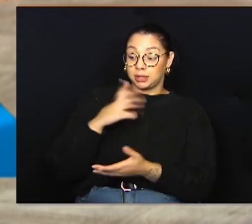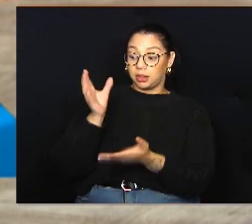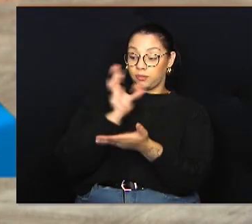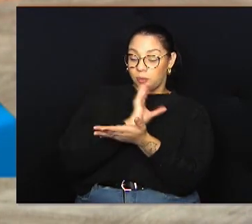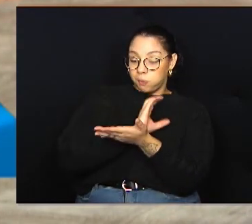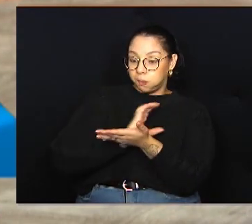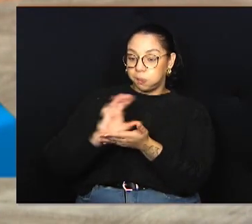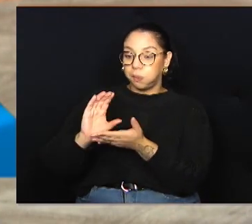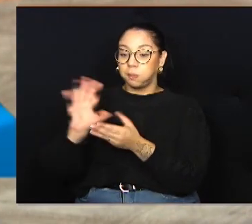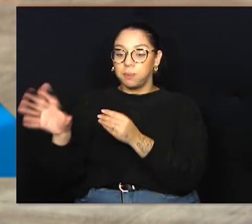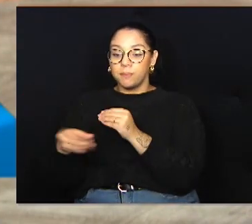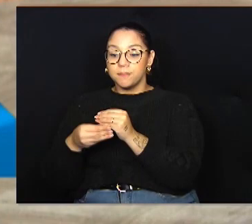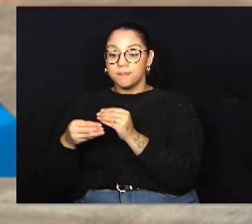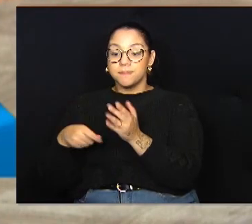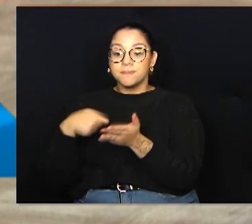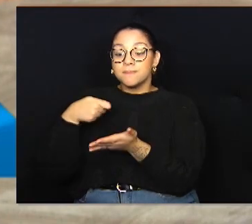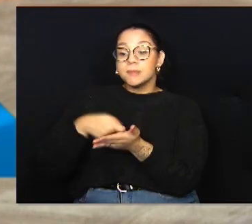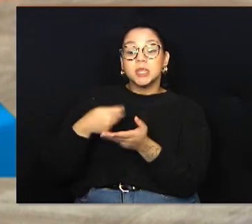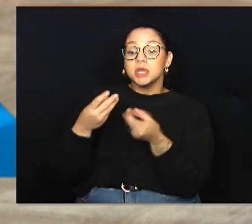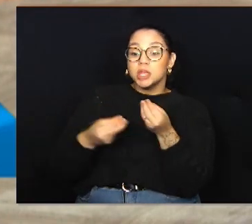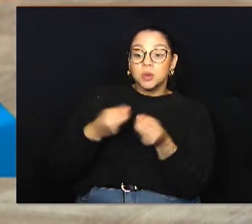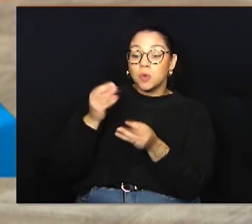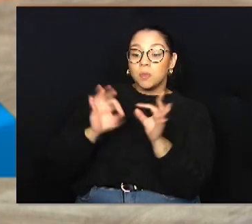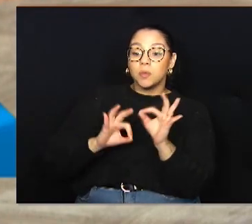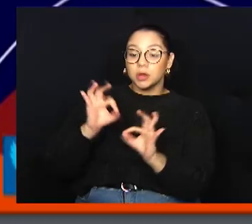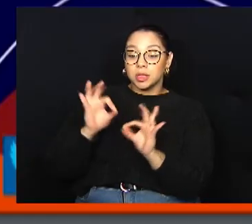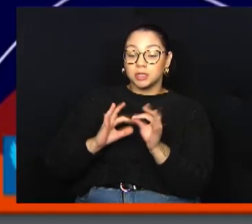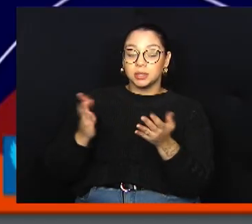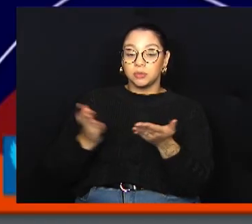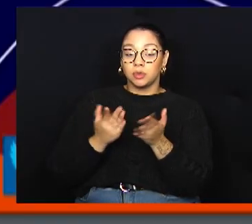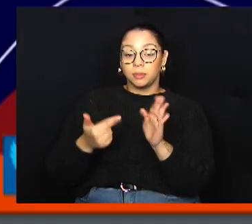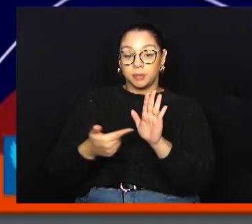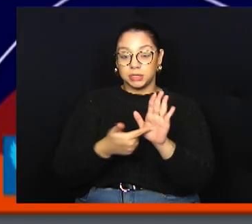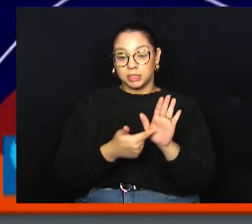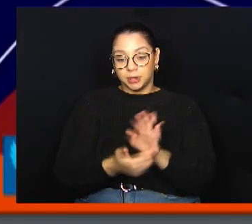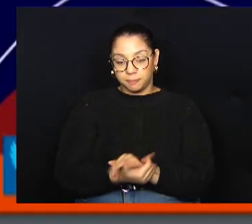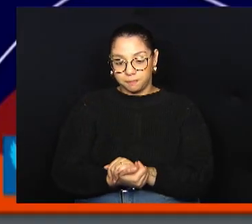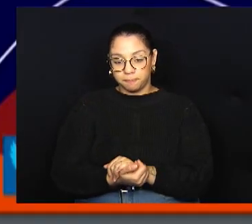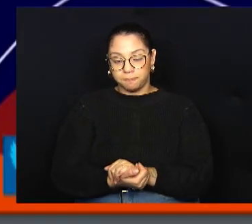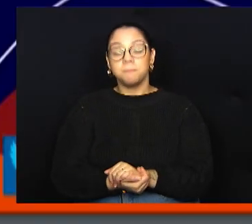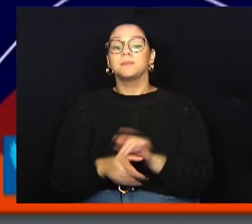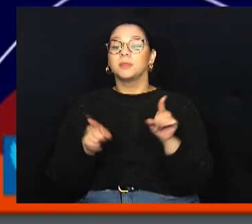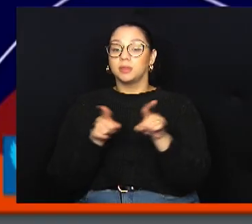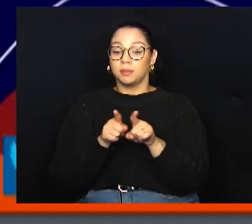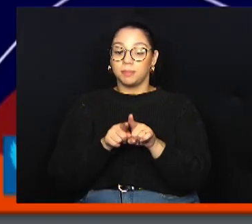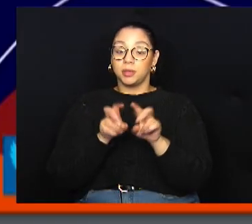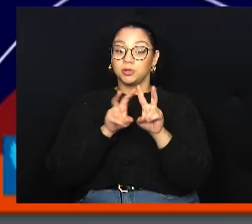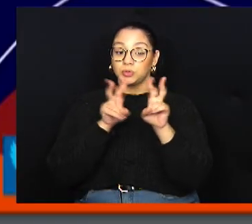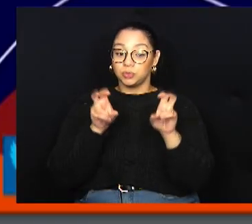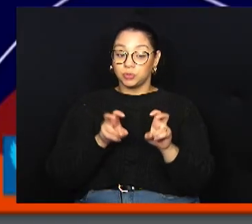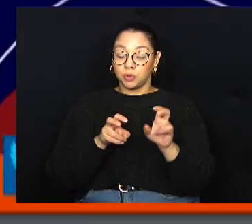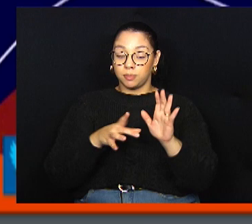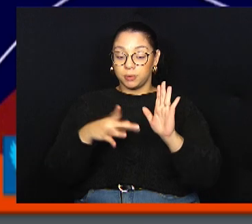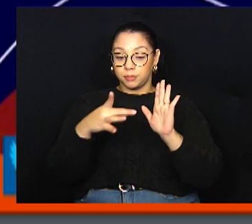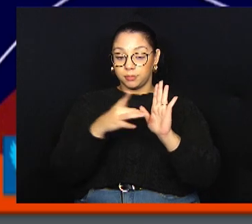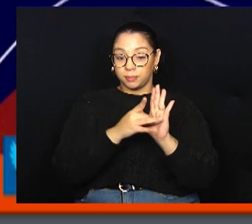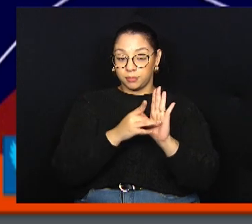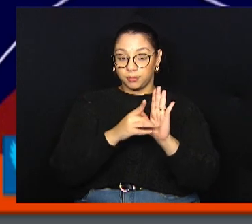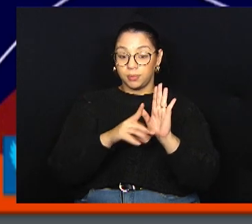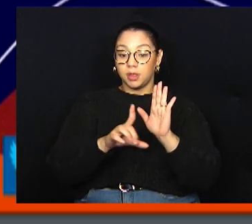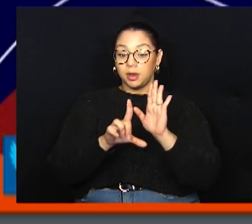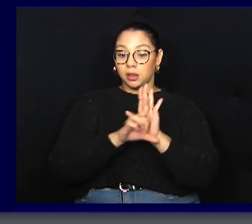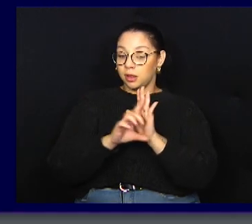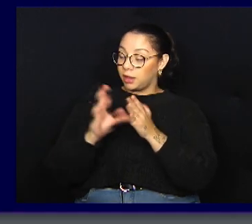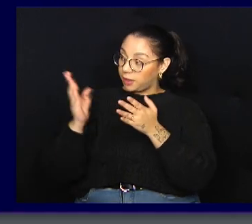essas emendas e como elas serão organizadas para apresentar. E também sobre a regularização da Lei Paulo Gustavo,